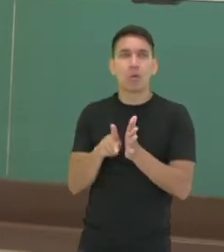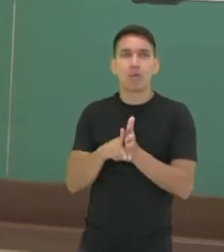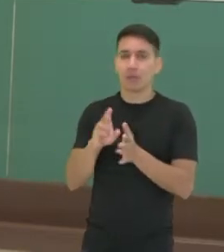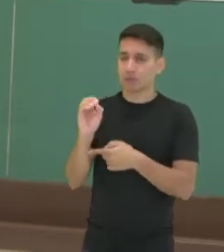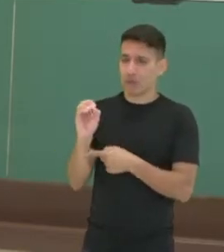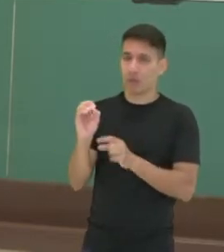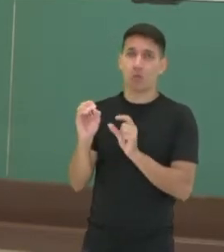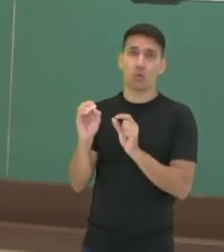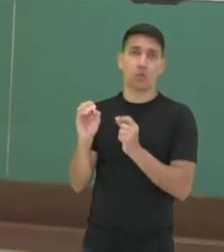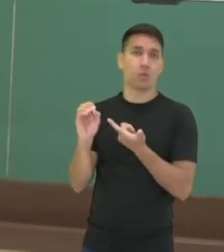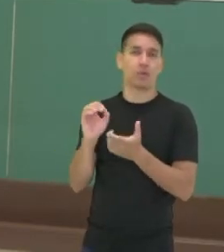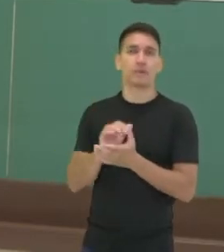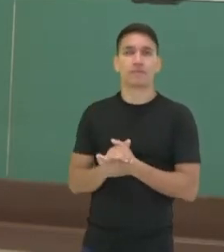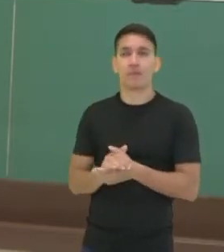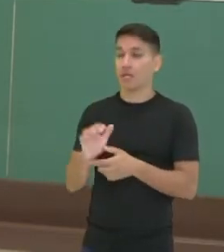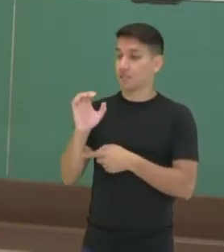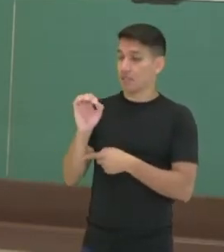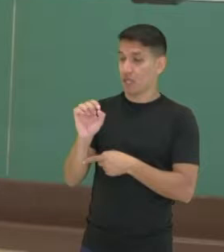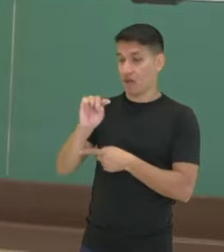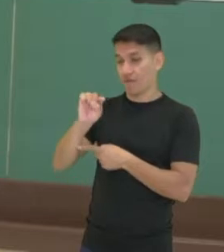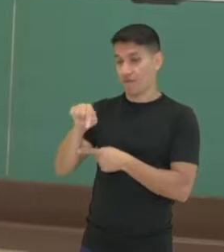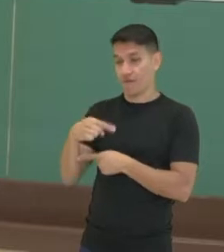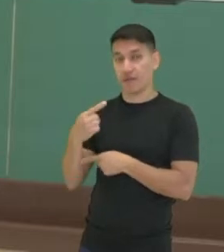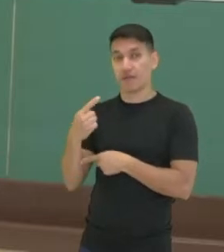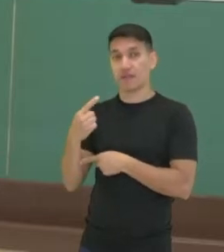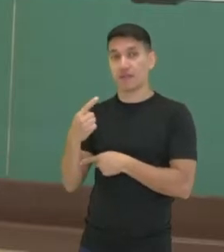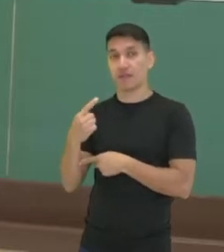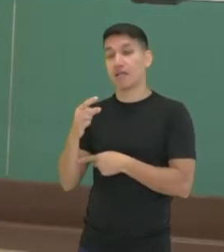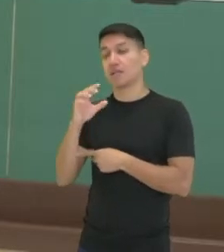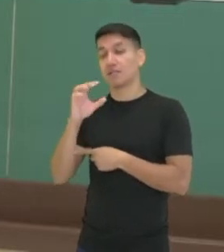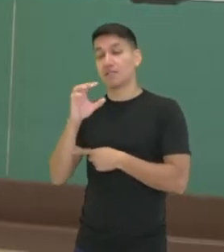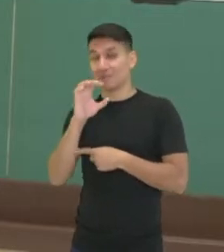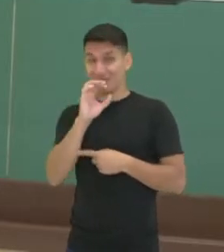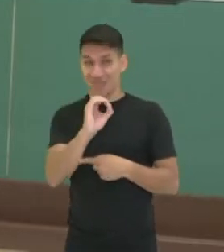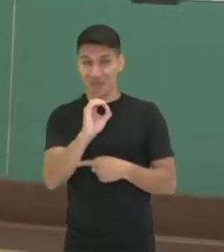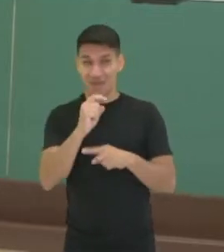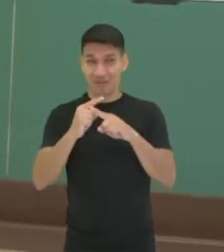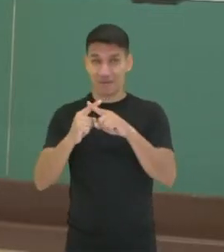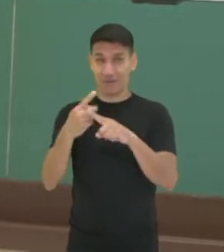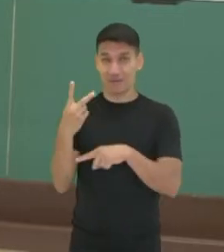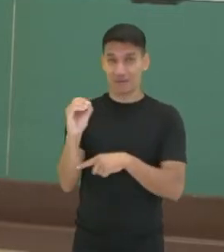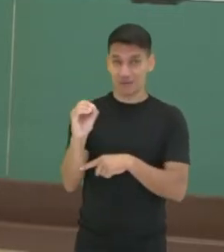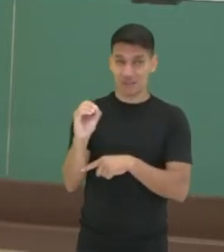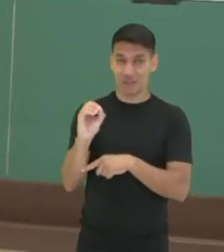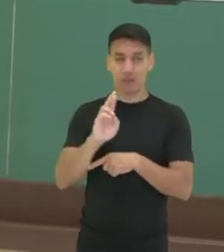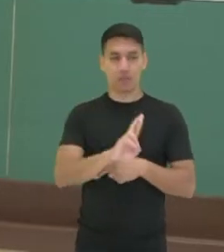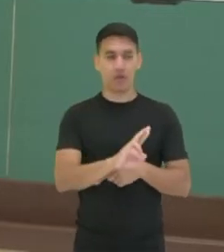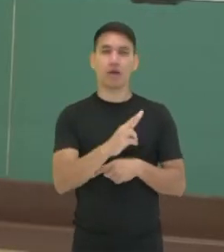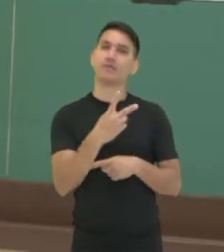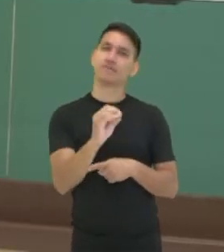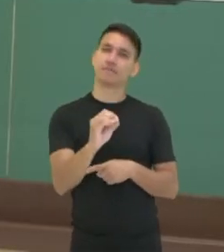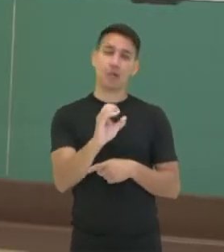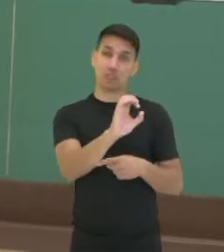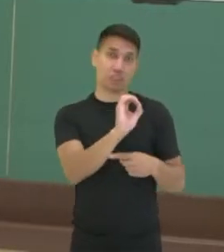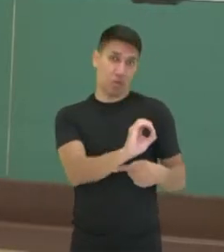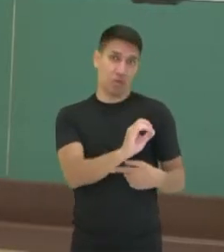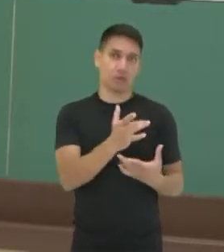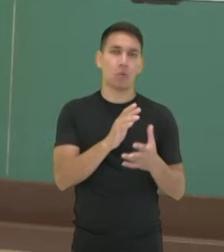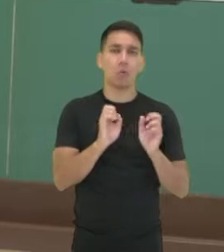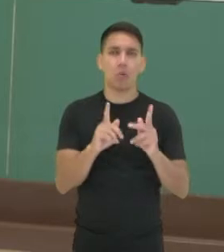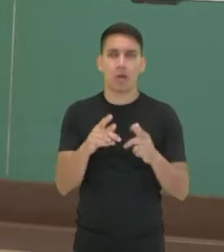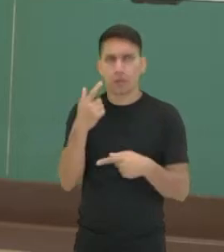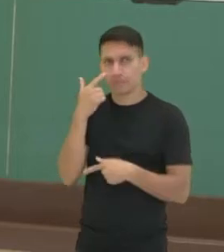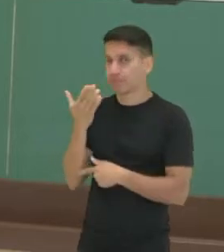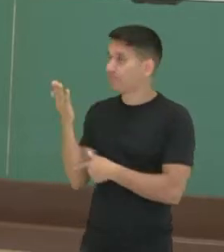ó, se eu fizer lá 0 vezes 20, é 0, não é? É isso. Aí, eu vou lá e vou fazer a